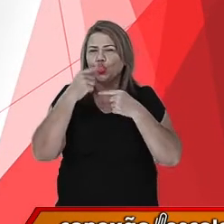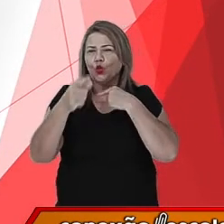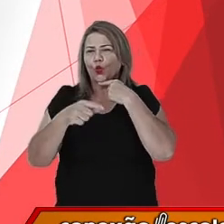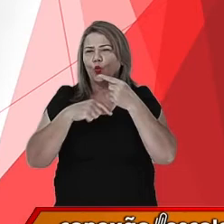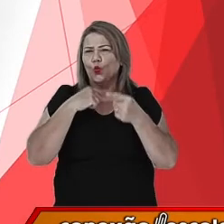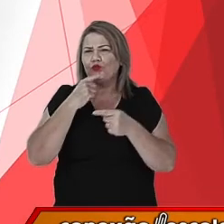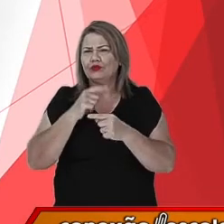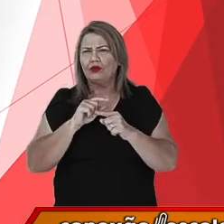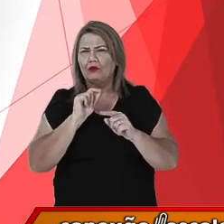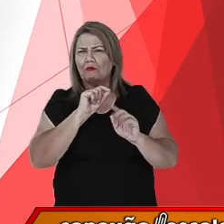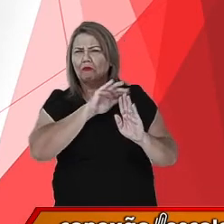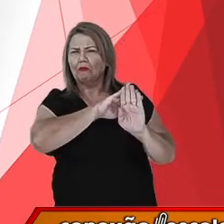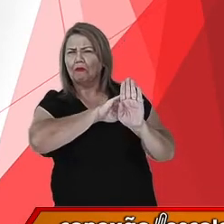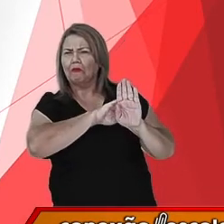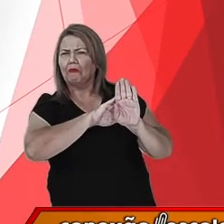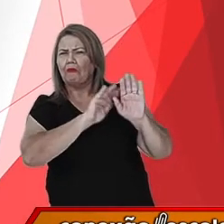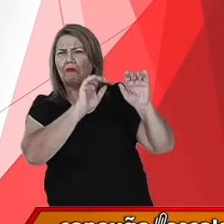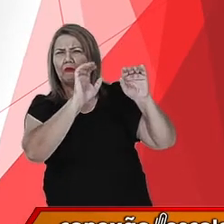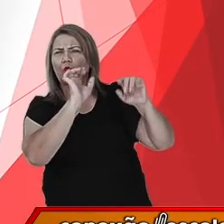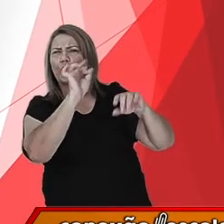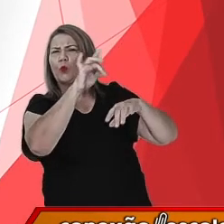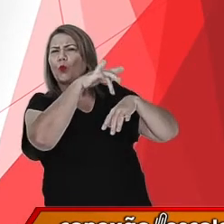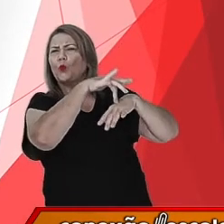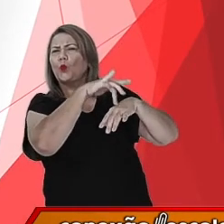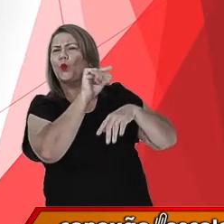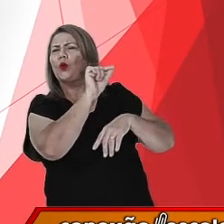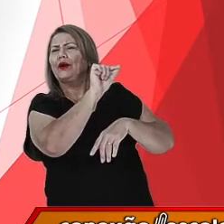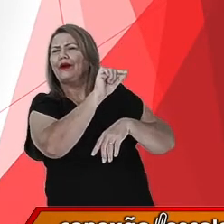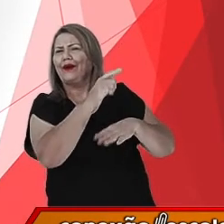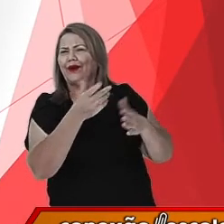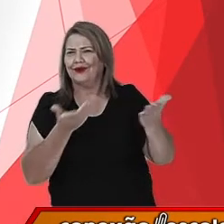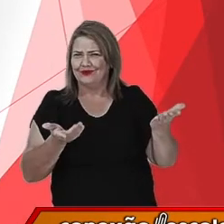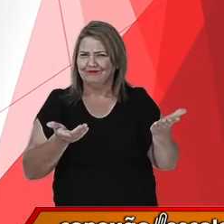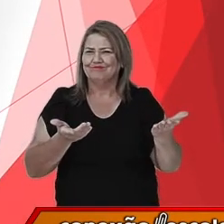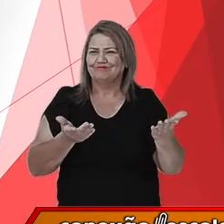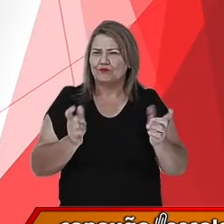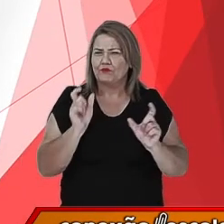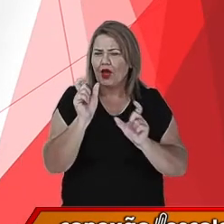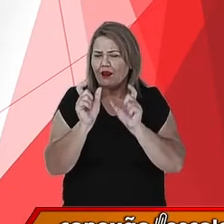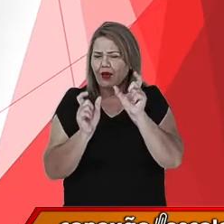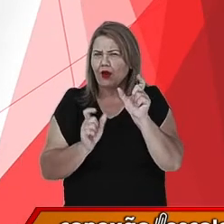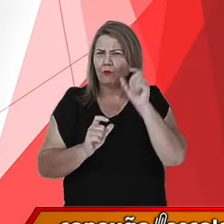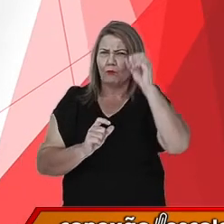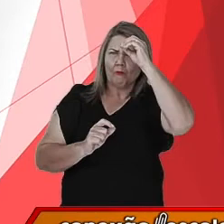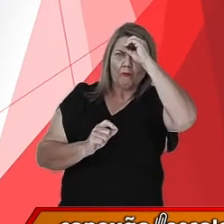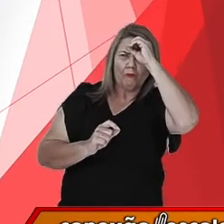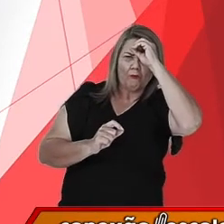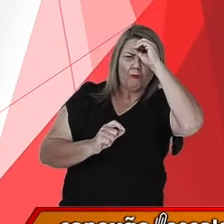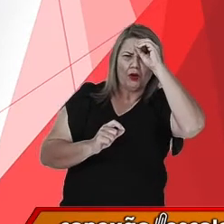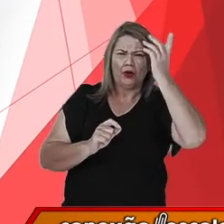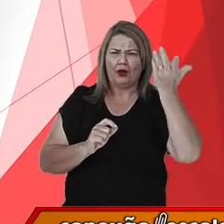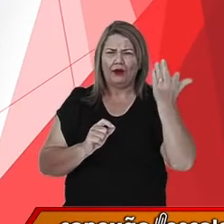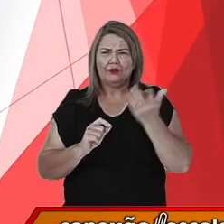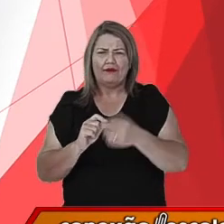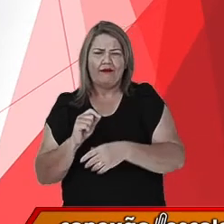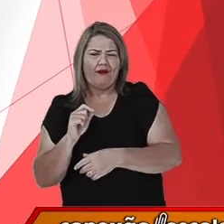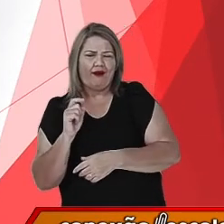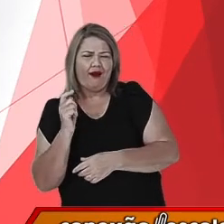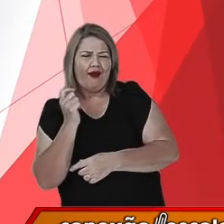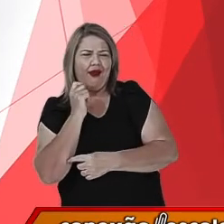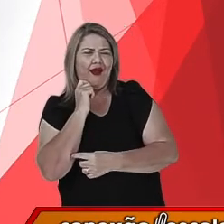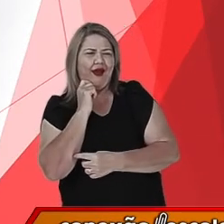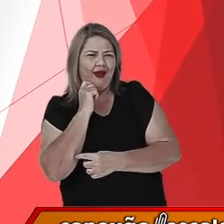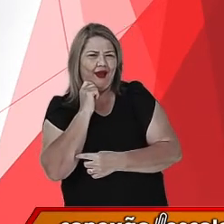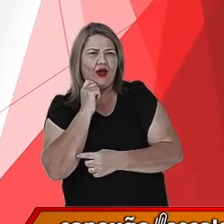na narrativa. Palavras que exprimem coisas diferentes, a ingenuidade e a malícia. Ou